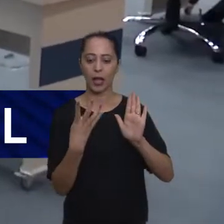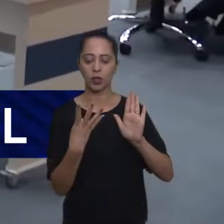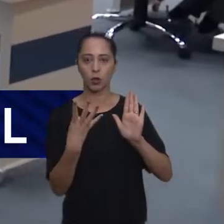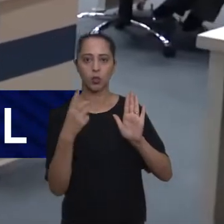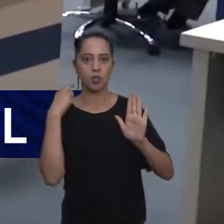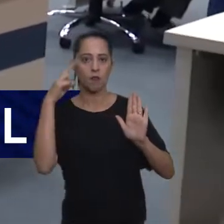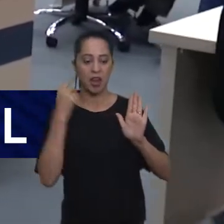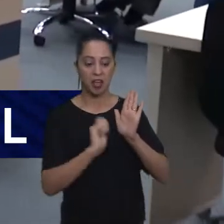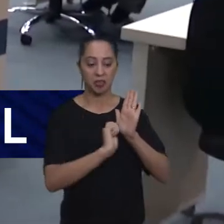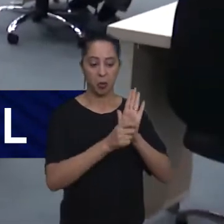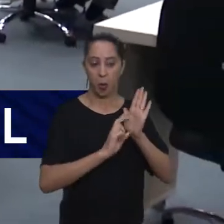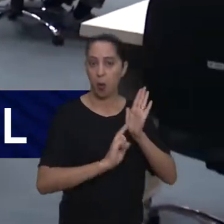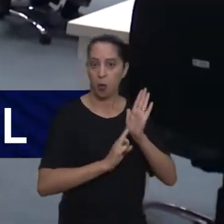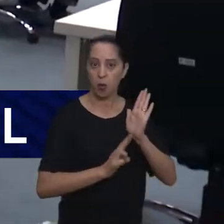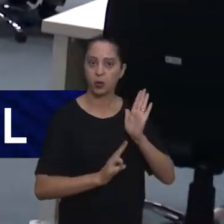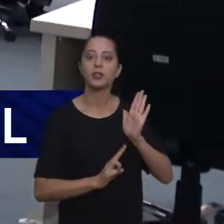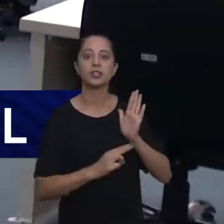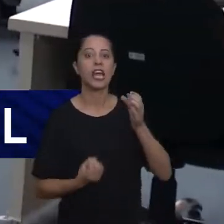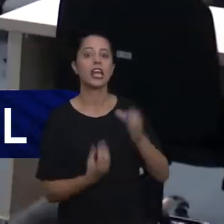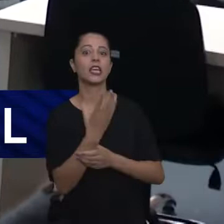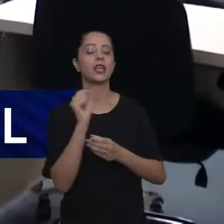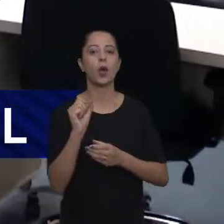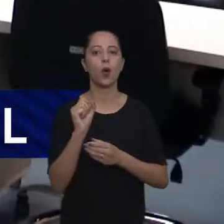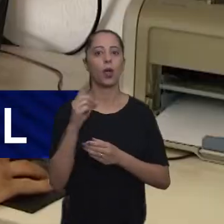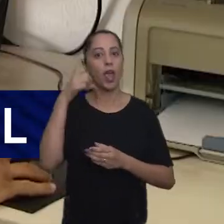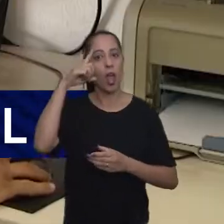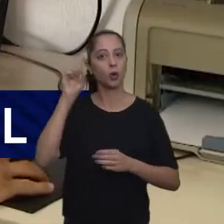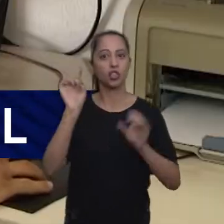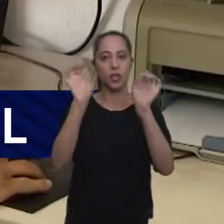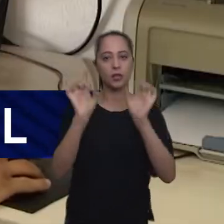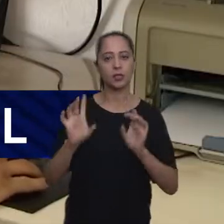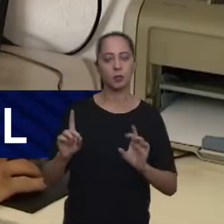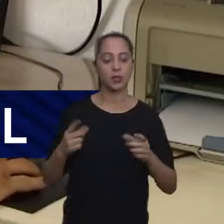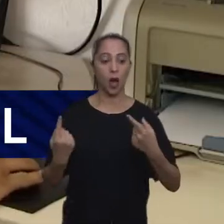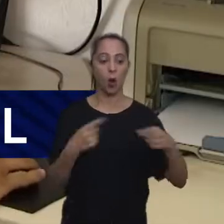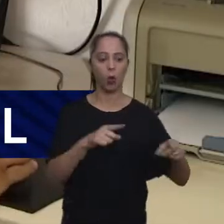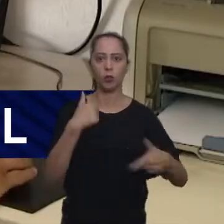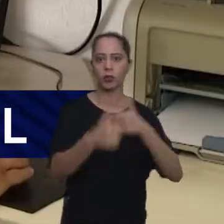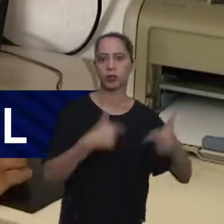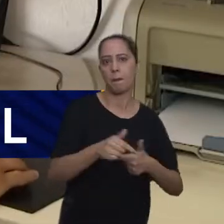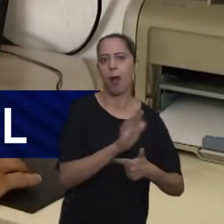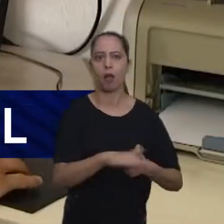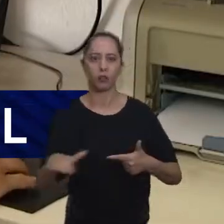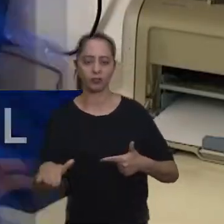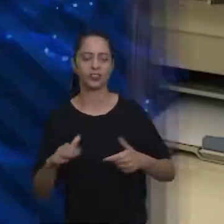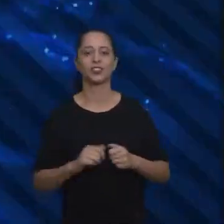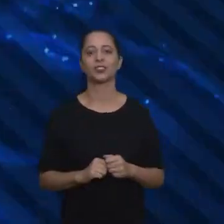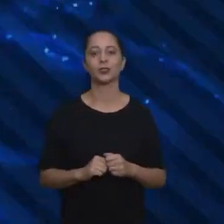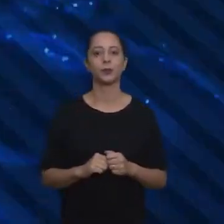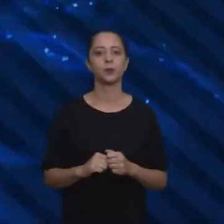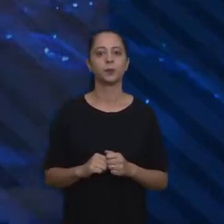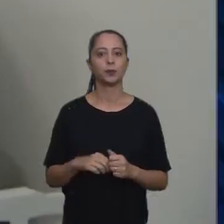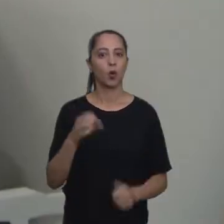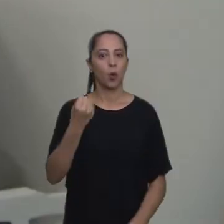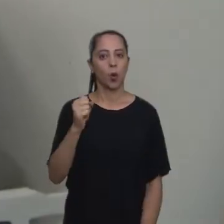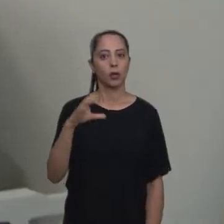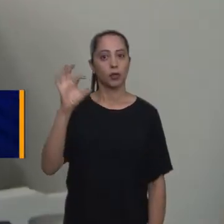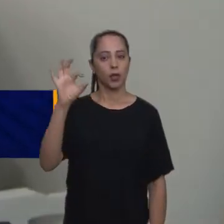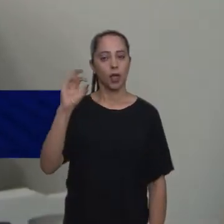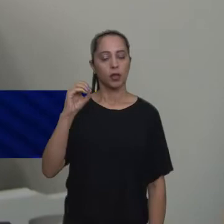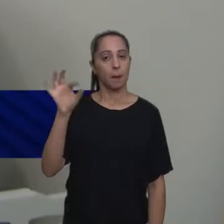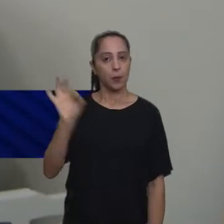proposta assinada por 14 vereadores cria em São José o Dia Municipal de Combate ao Trabalho Infantil. Cerca